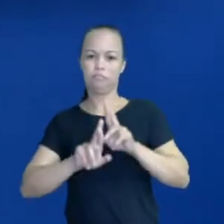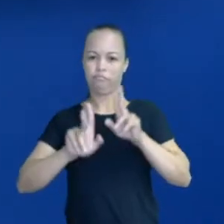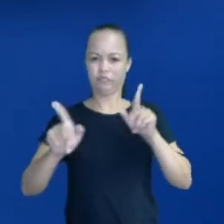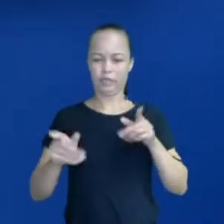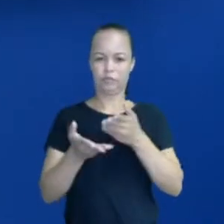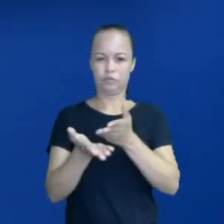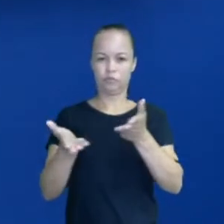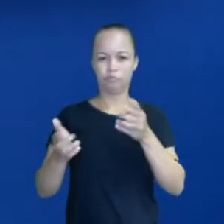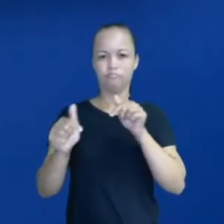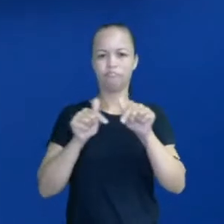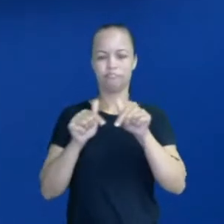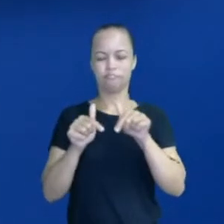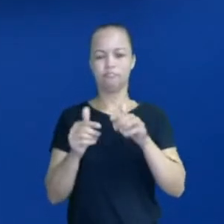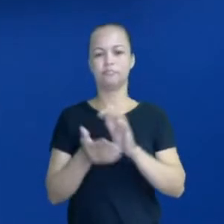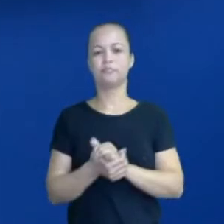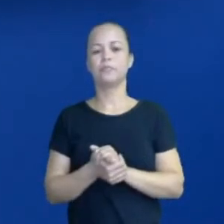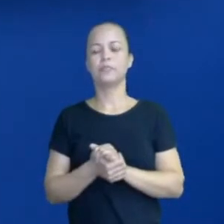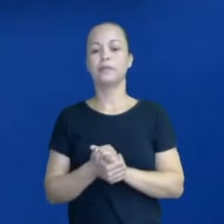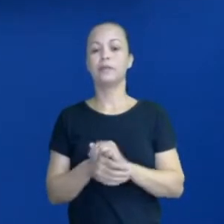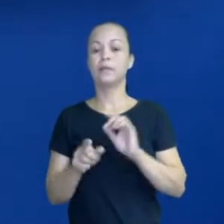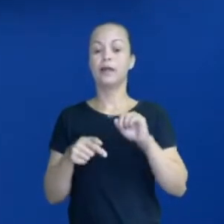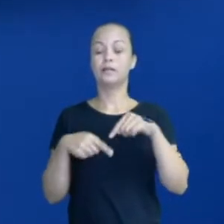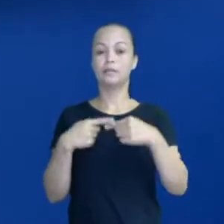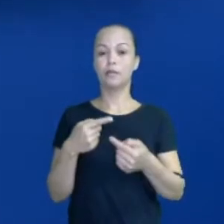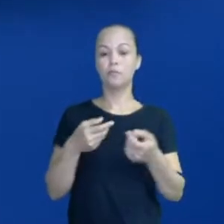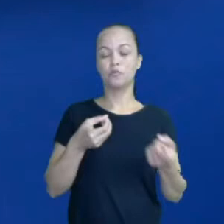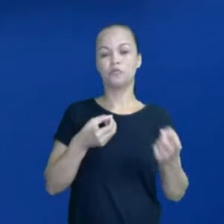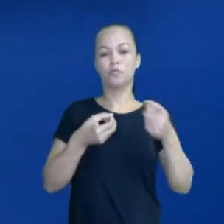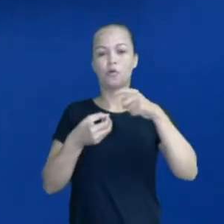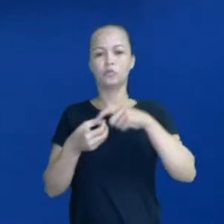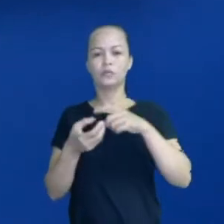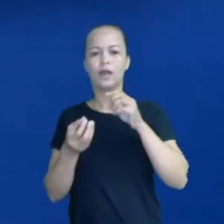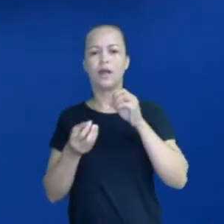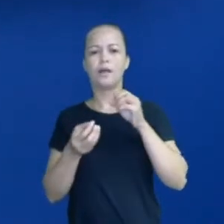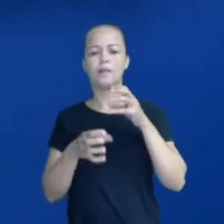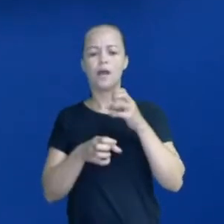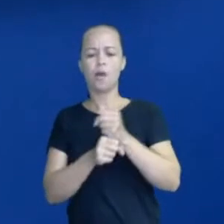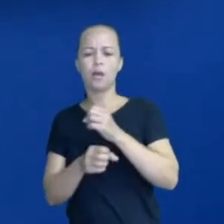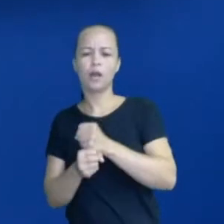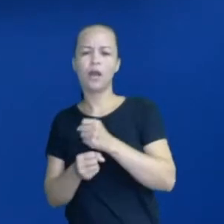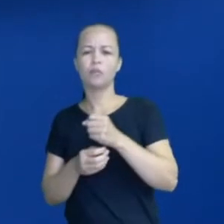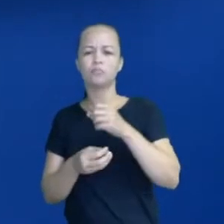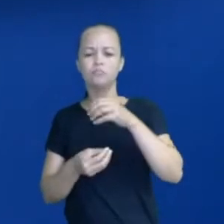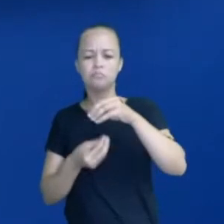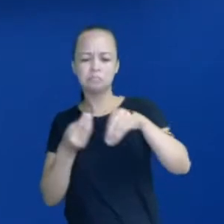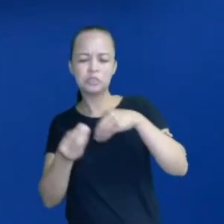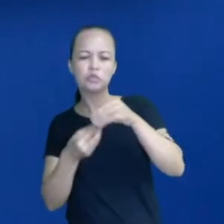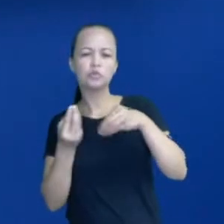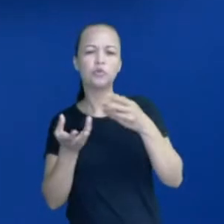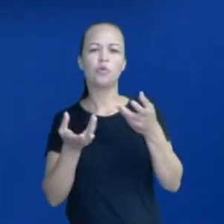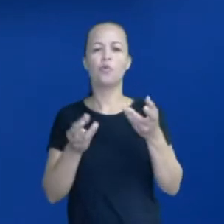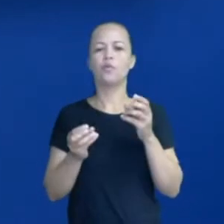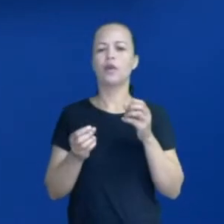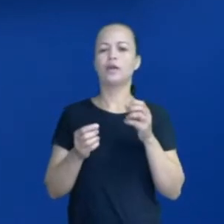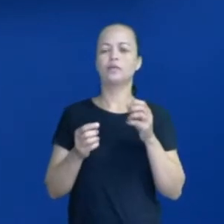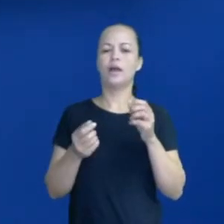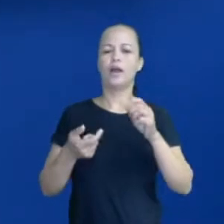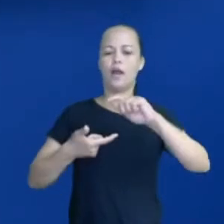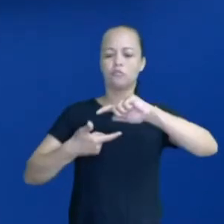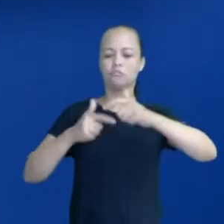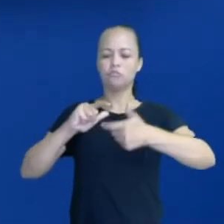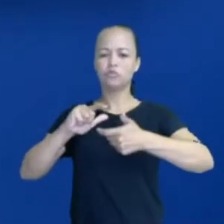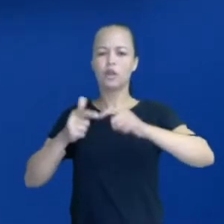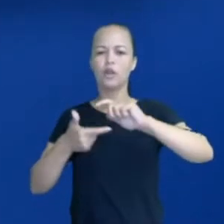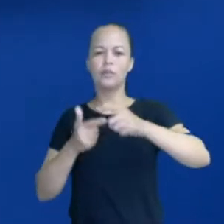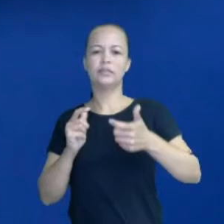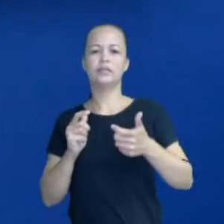vocês, tá? Para poder depois a gente voltar para esse cálculo, trazendo um pouquinho dessa mistura, tá? Da geometria, com